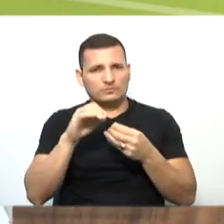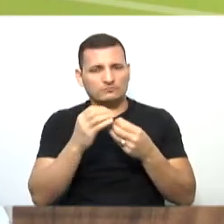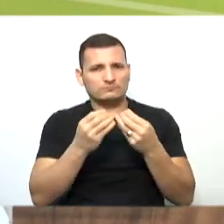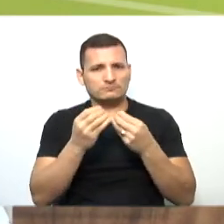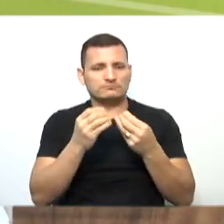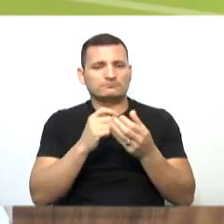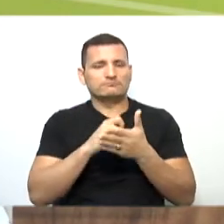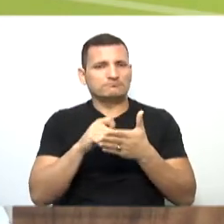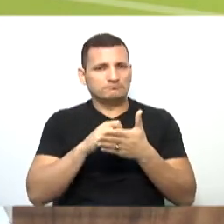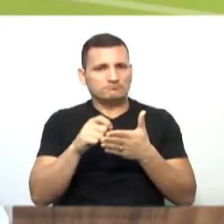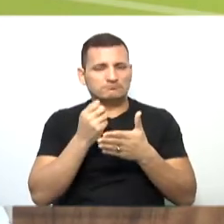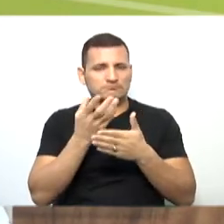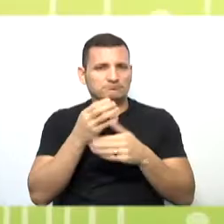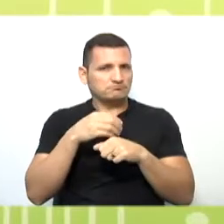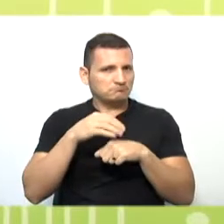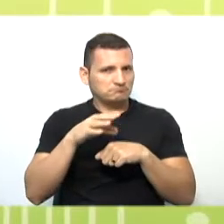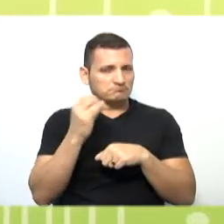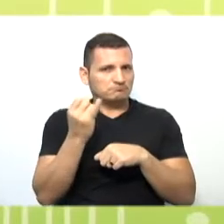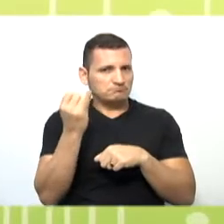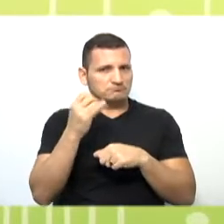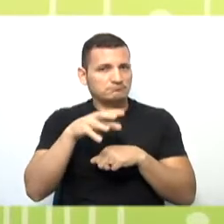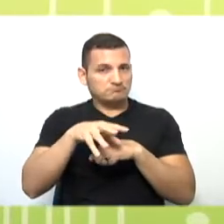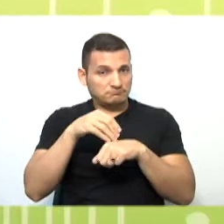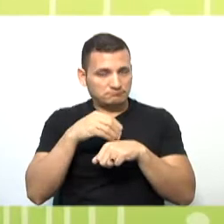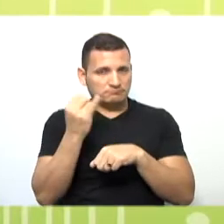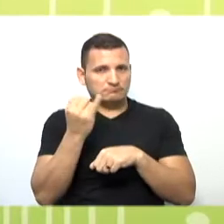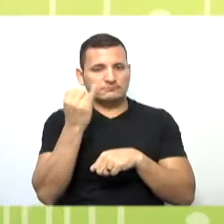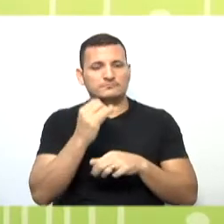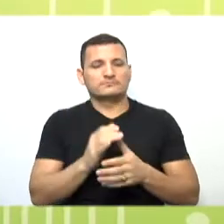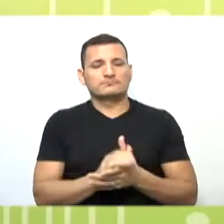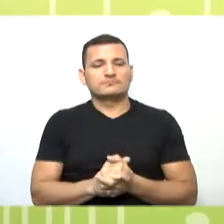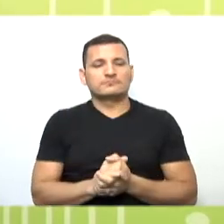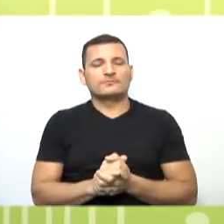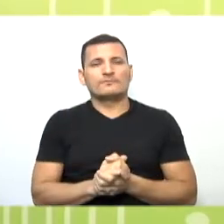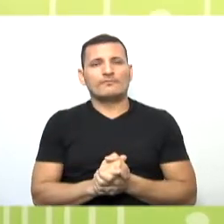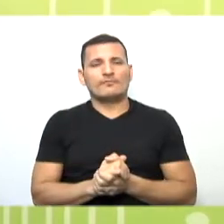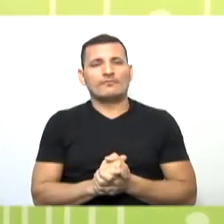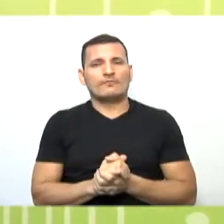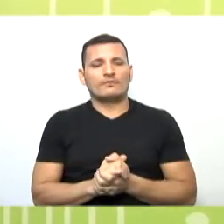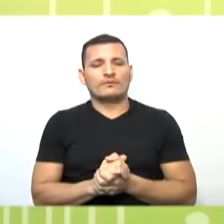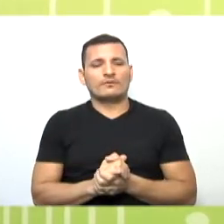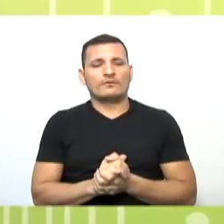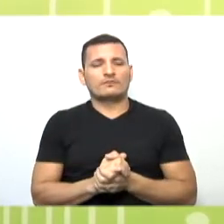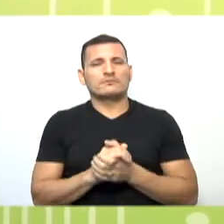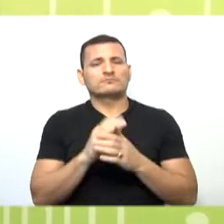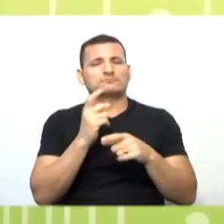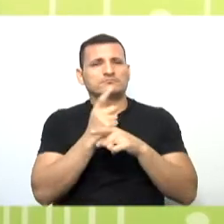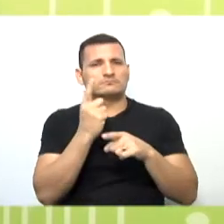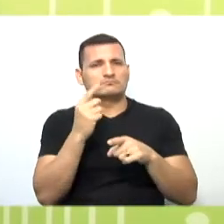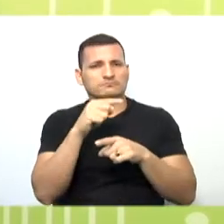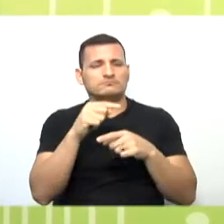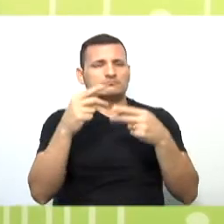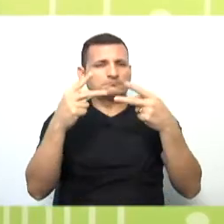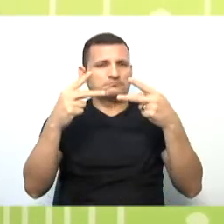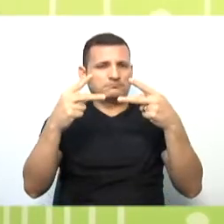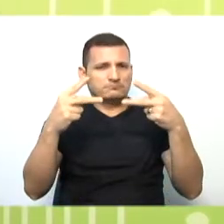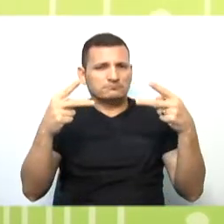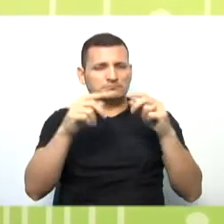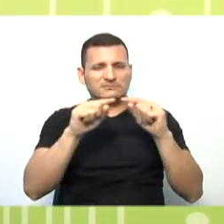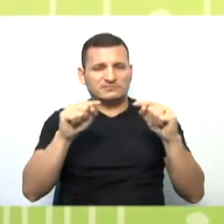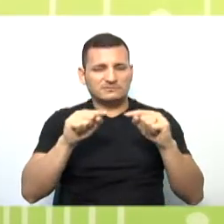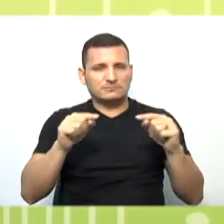e segue essa dica, que é muito importante. Anotem e vamos identificar essas linhas dentro do código de